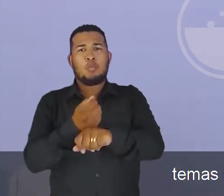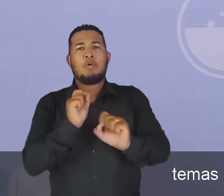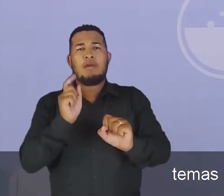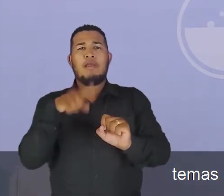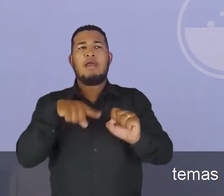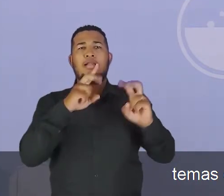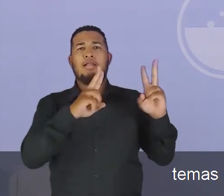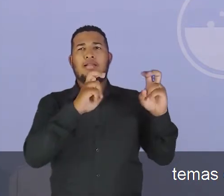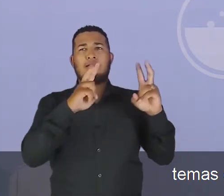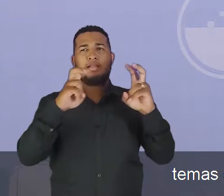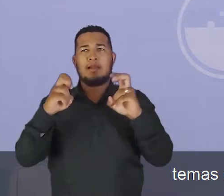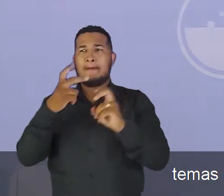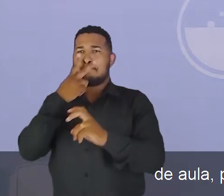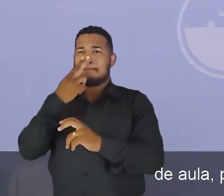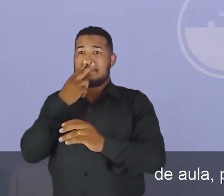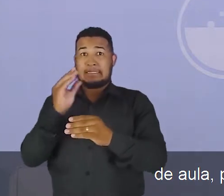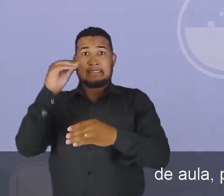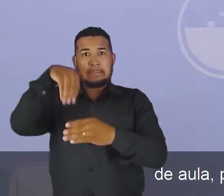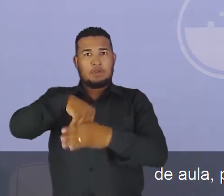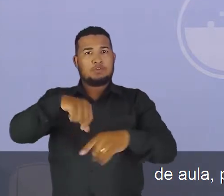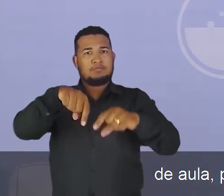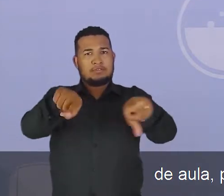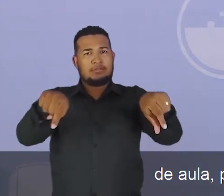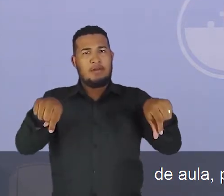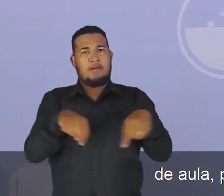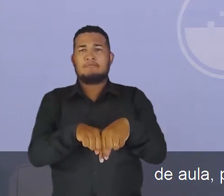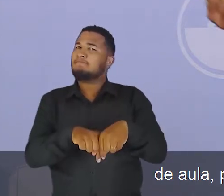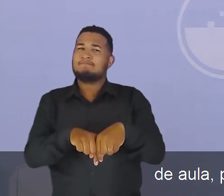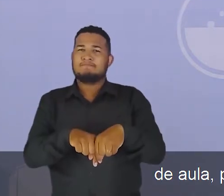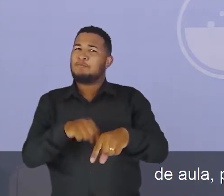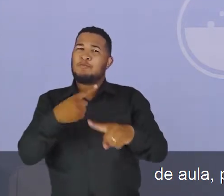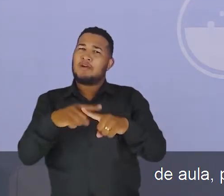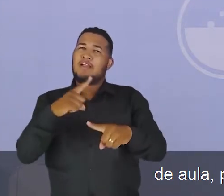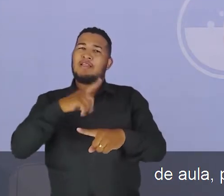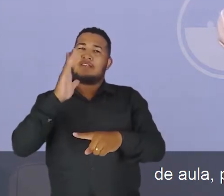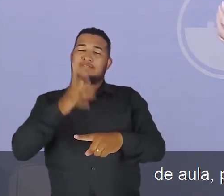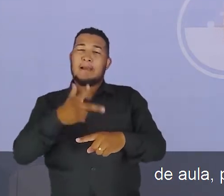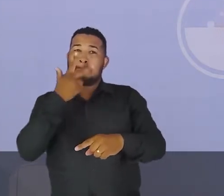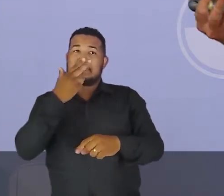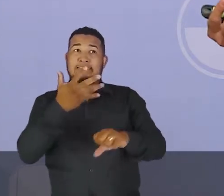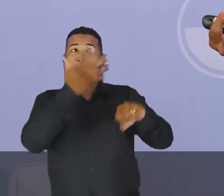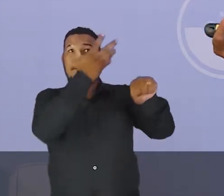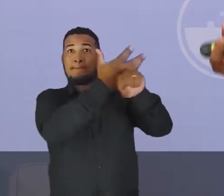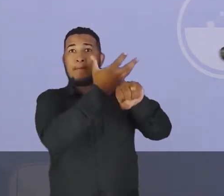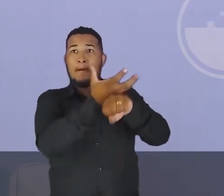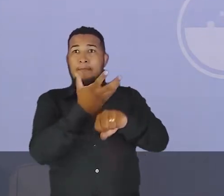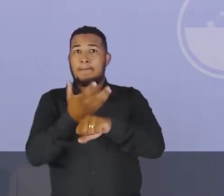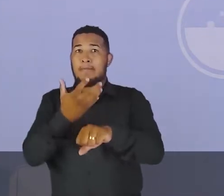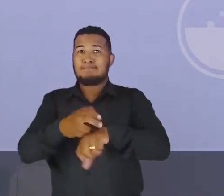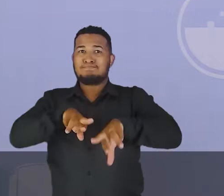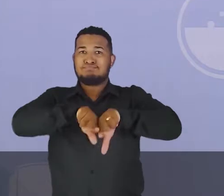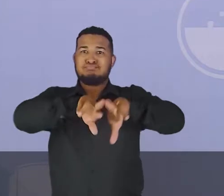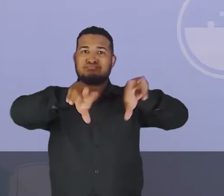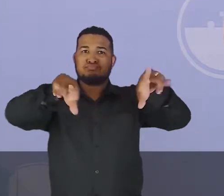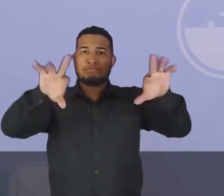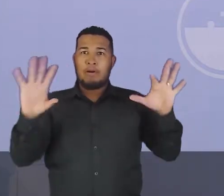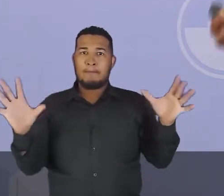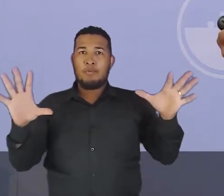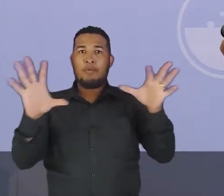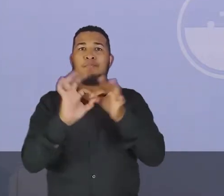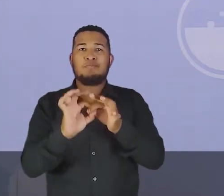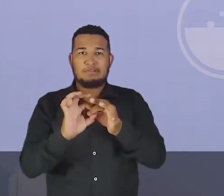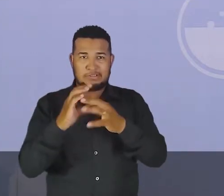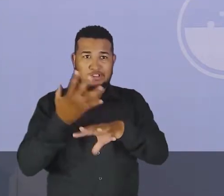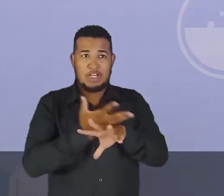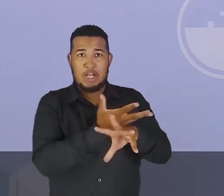não são abordados diretamente em sala de aula, porque compartilham de conhecimentos de várias disciplinas trabalhadas em sala de